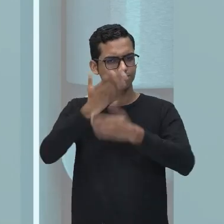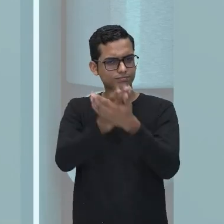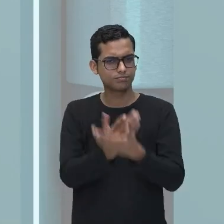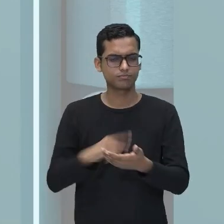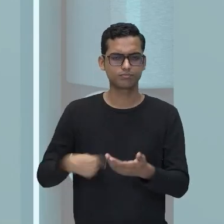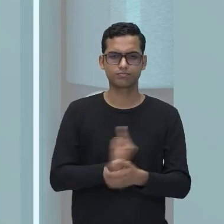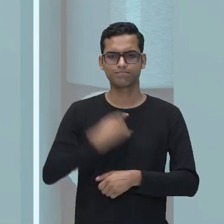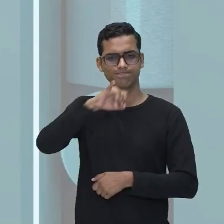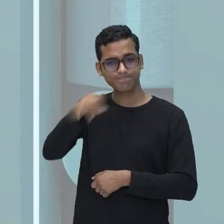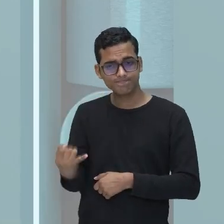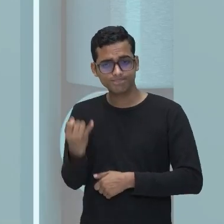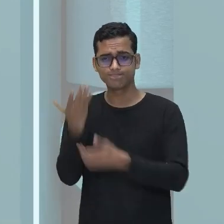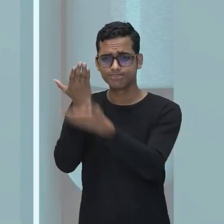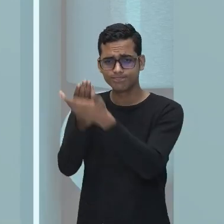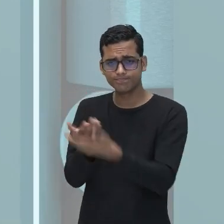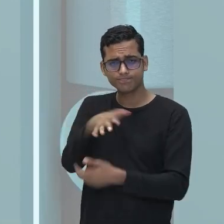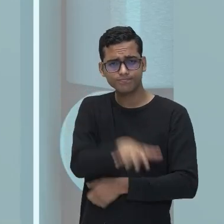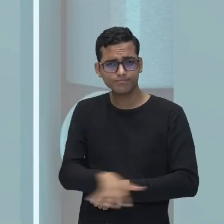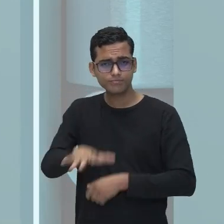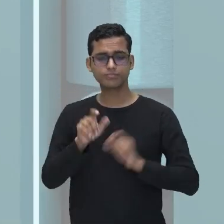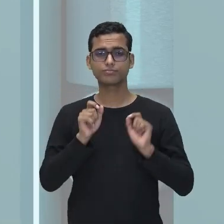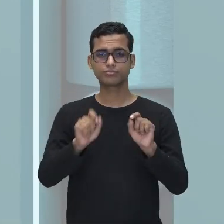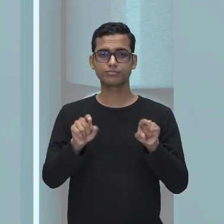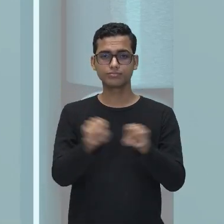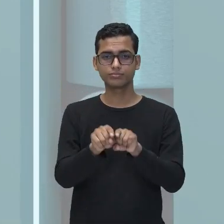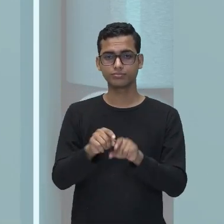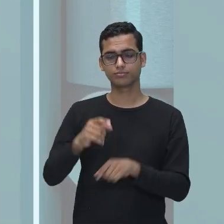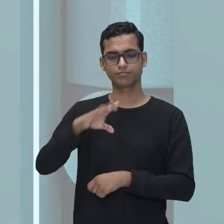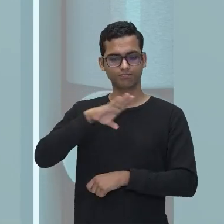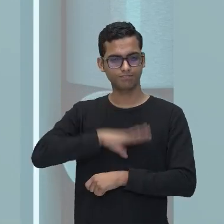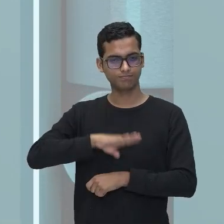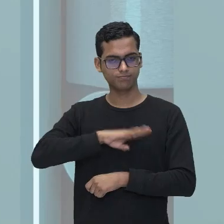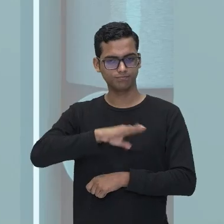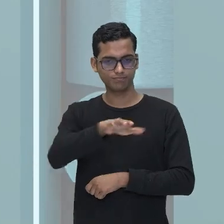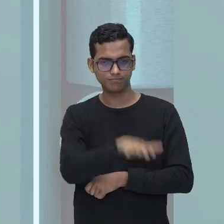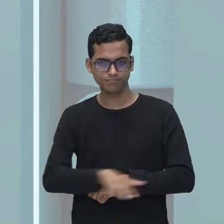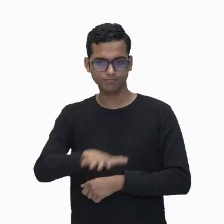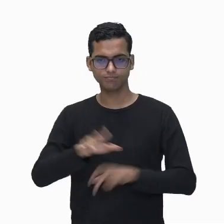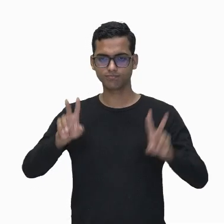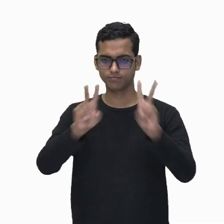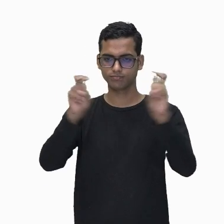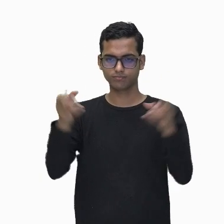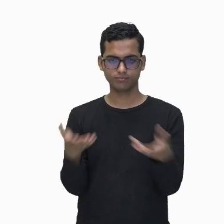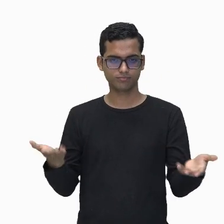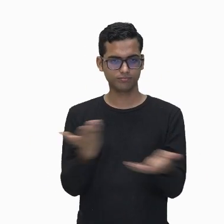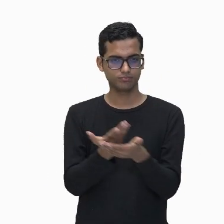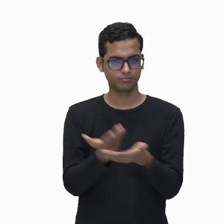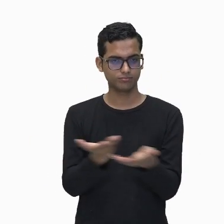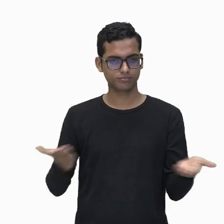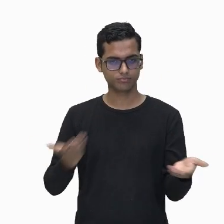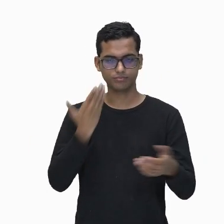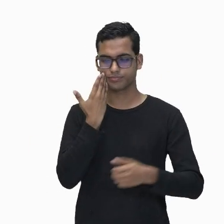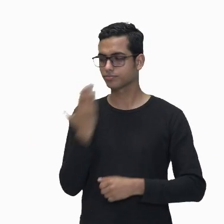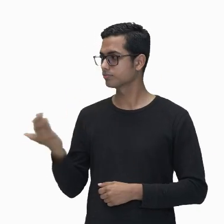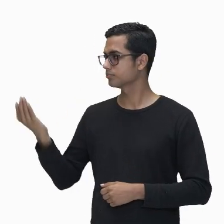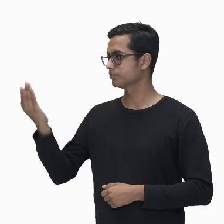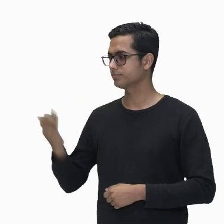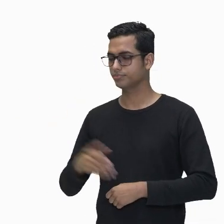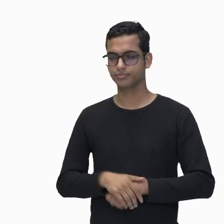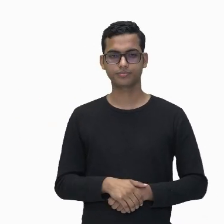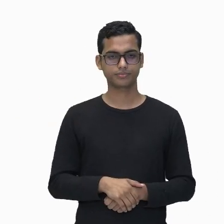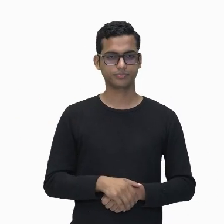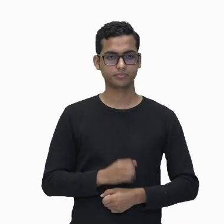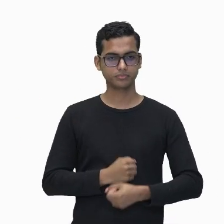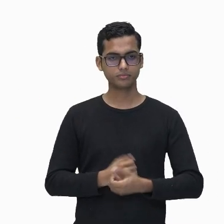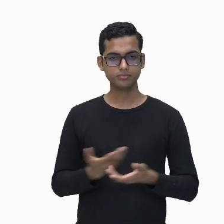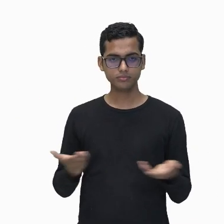falarmos, estudarmos sobre língua portuguesa. Vamos ver o que vamos estudar hoje? No objeto de conhecimento da